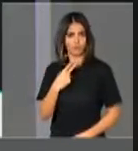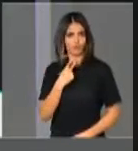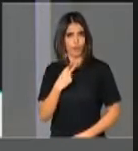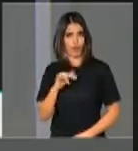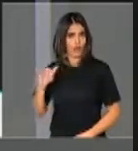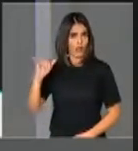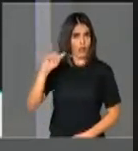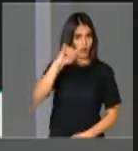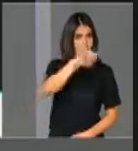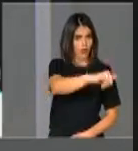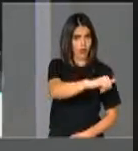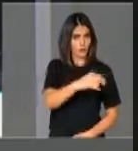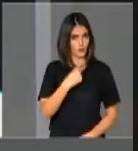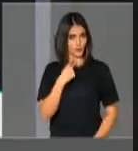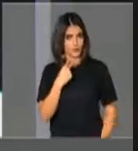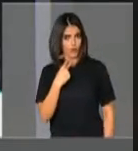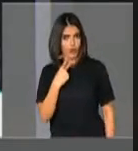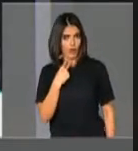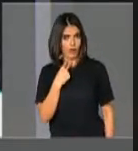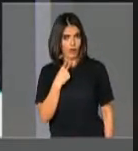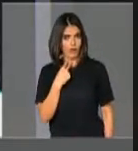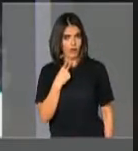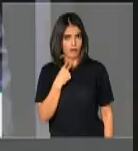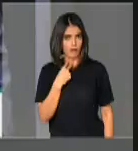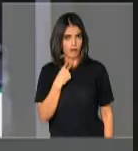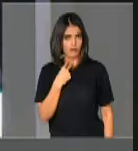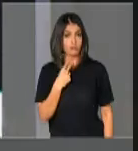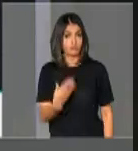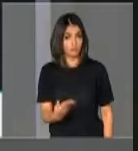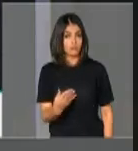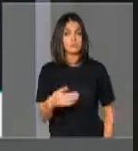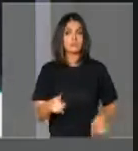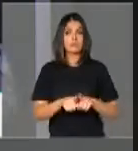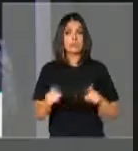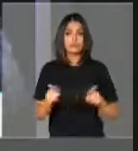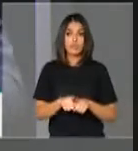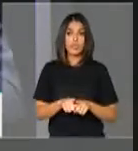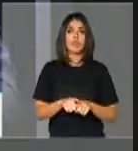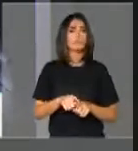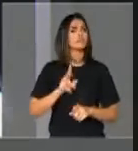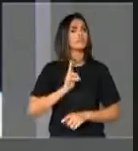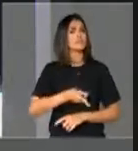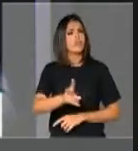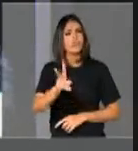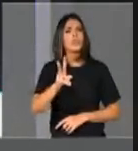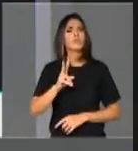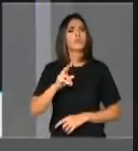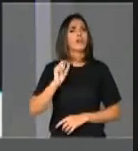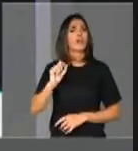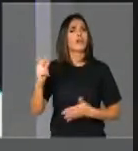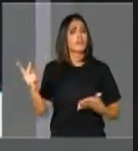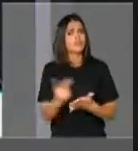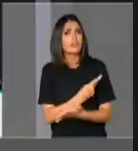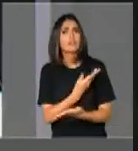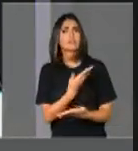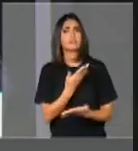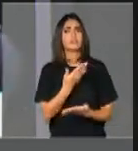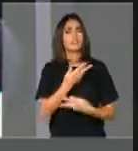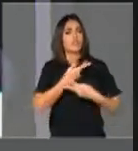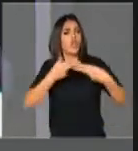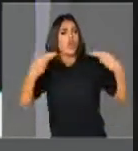o serviço de aviação civil no nosso país. Vemos a cada momento uma